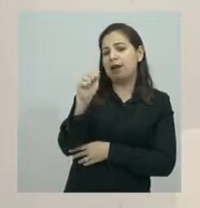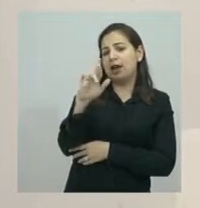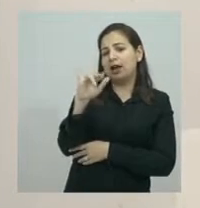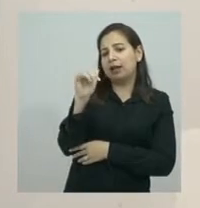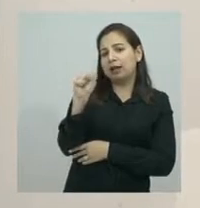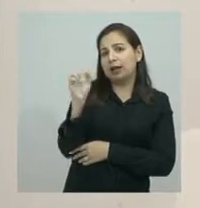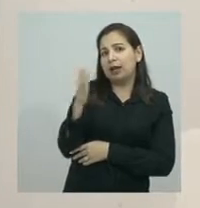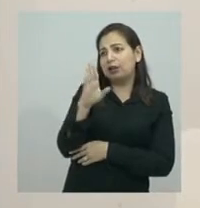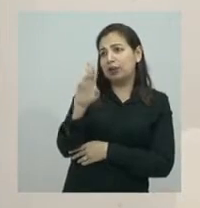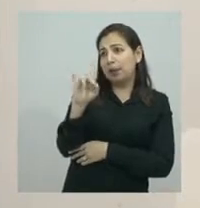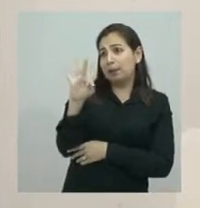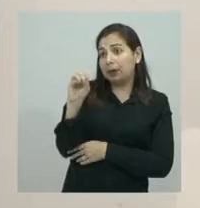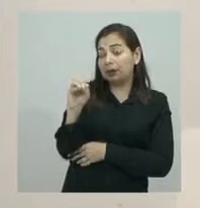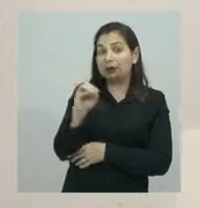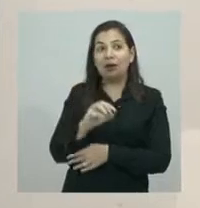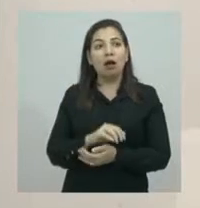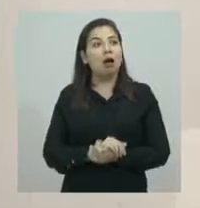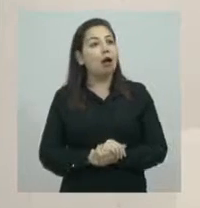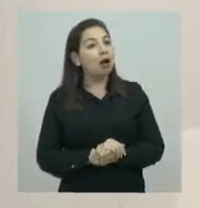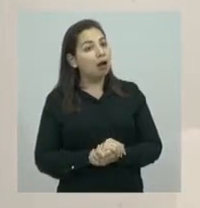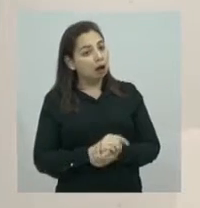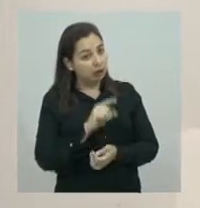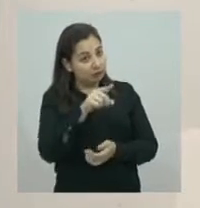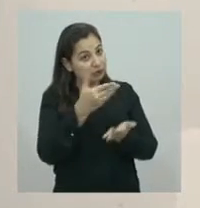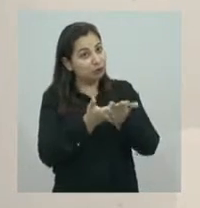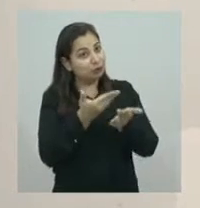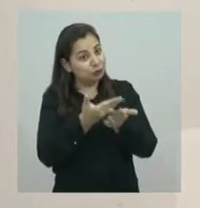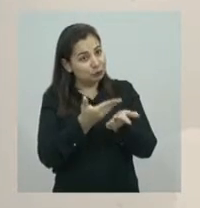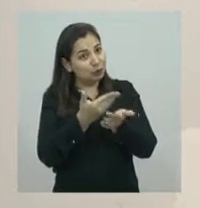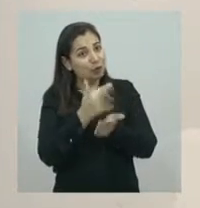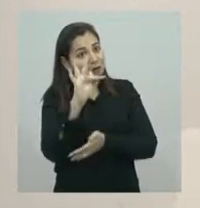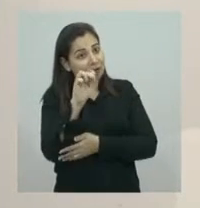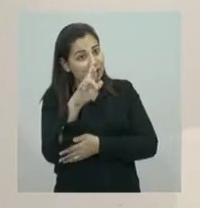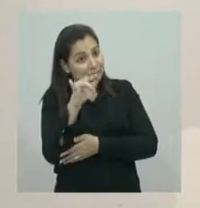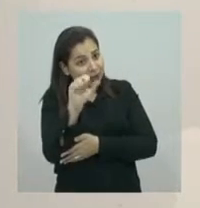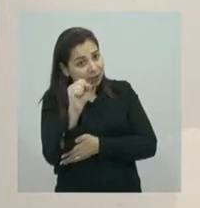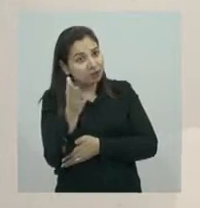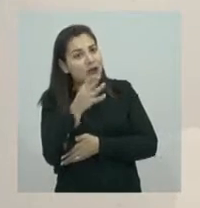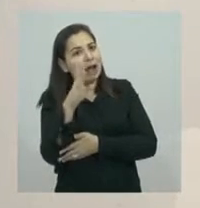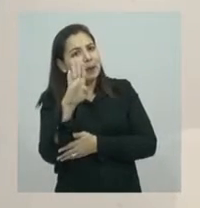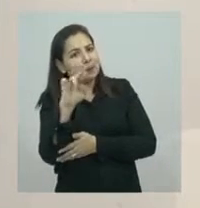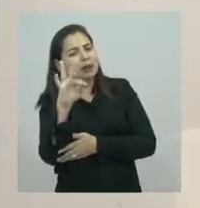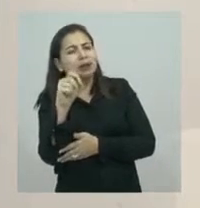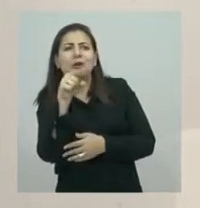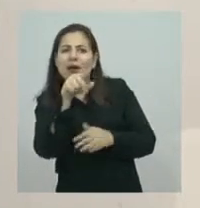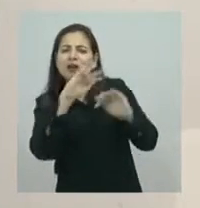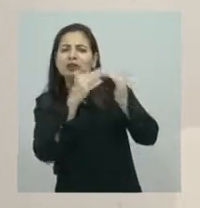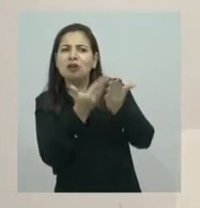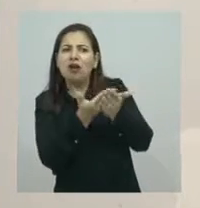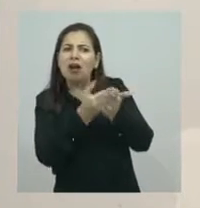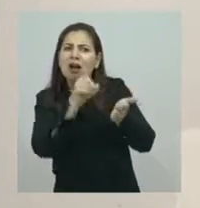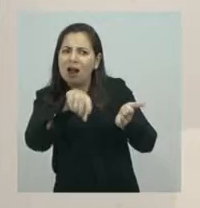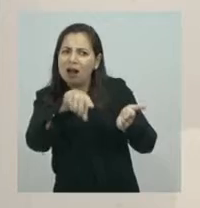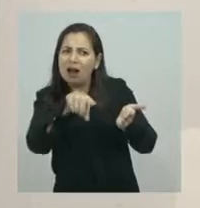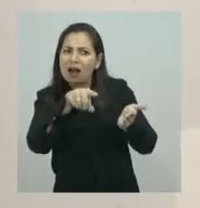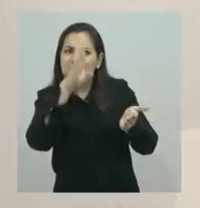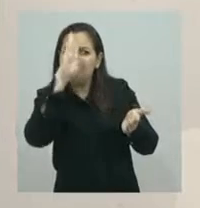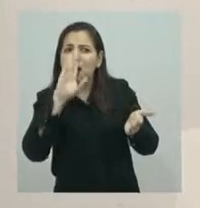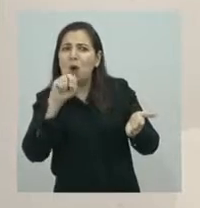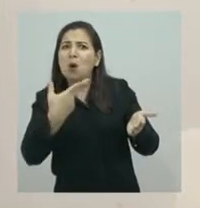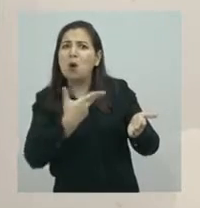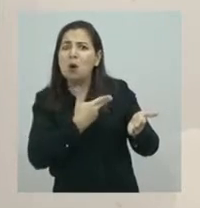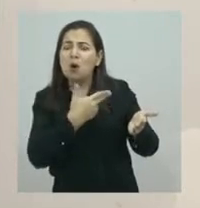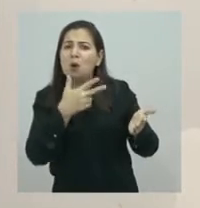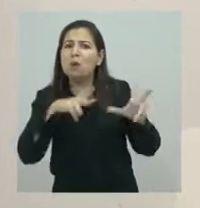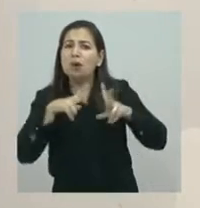de Pontal. Pois é, Farias Brito. Farias Brito é o quê? É uma entidade o quê? Privada. Uma entidade privada. Então você teve